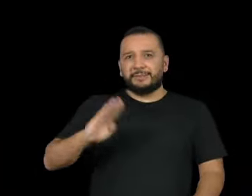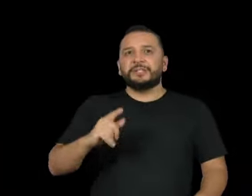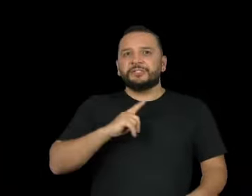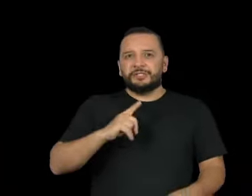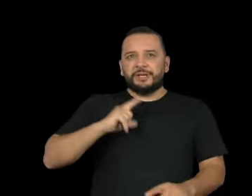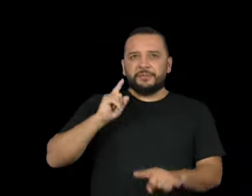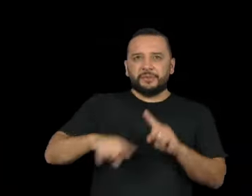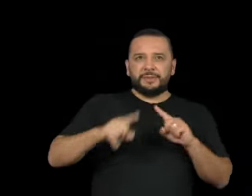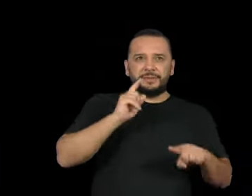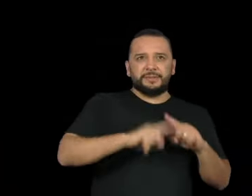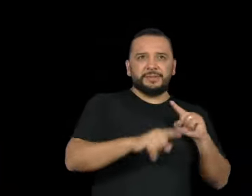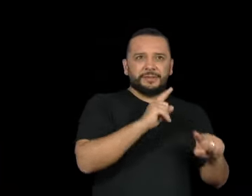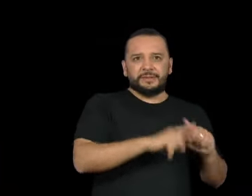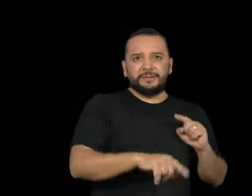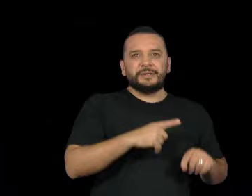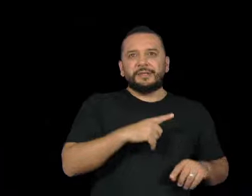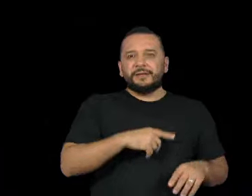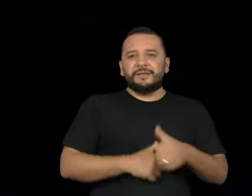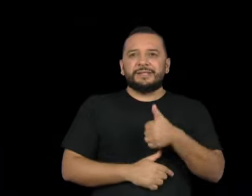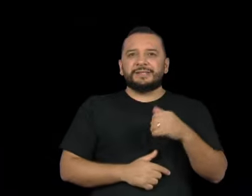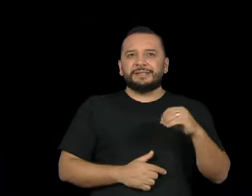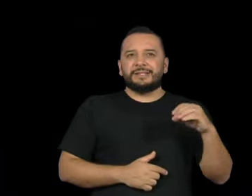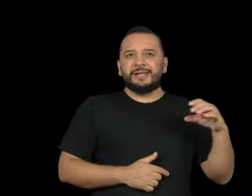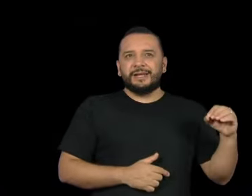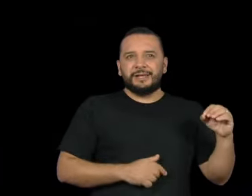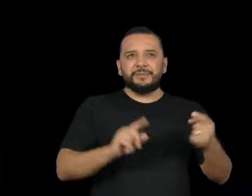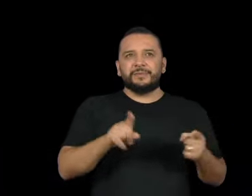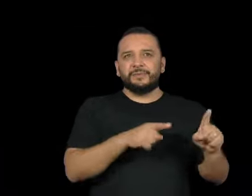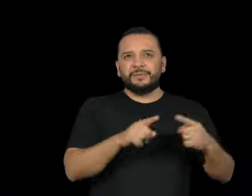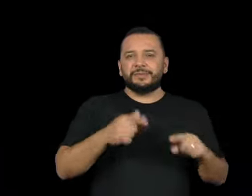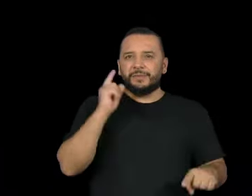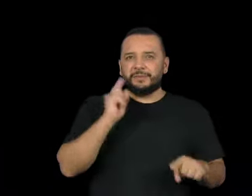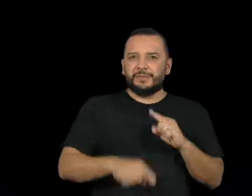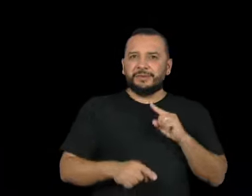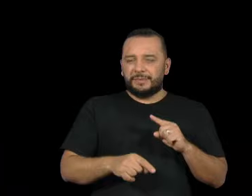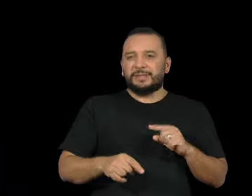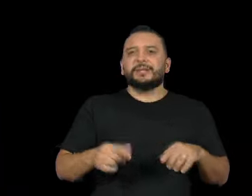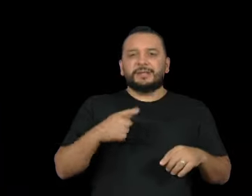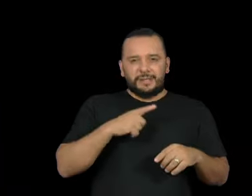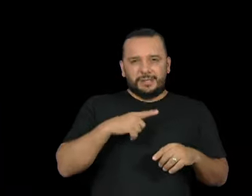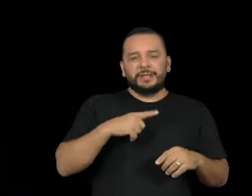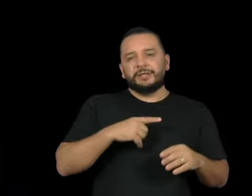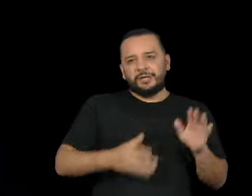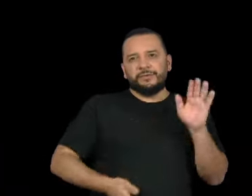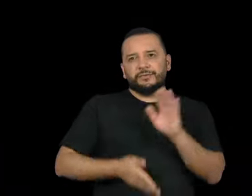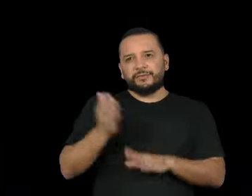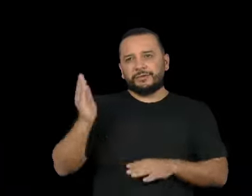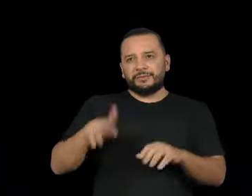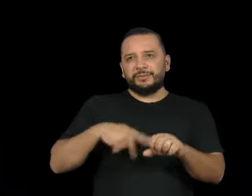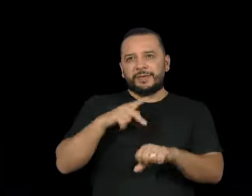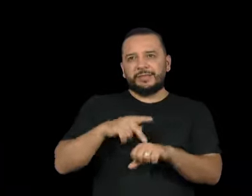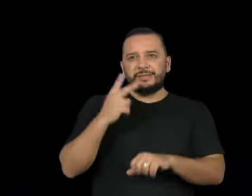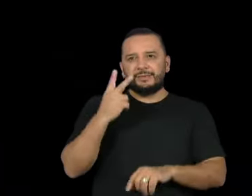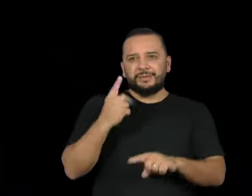Teve aproximadamente 100 músicas proibidas e se autoexilou 2 vezes.